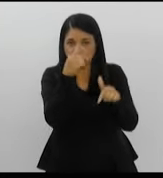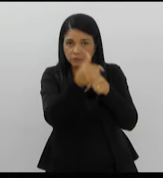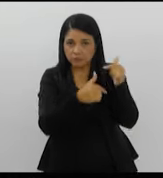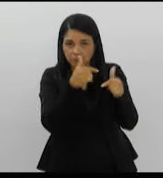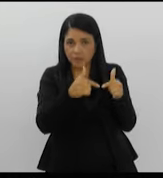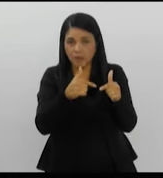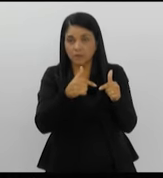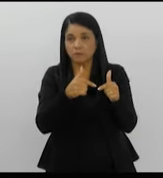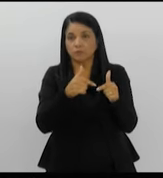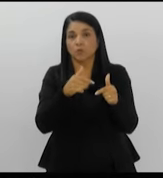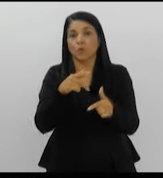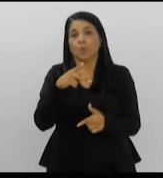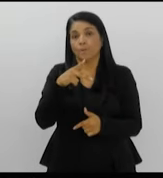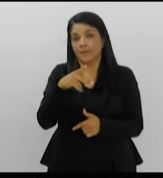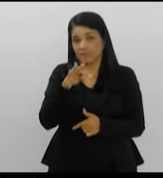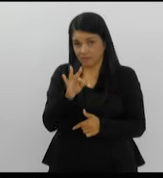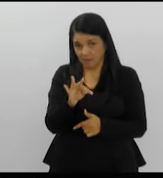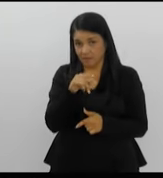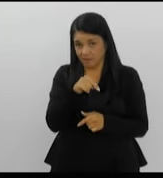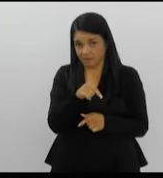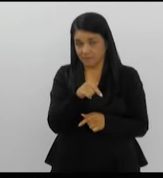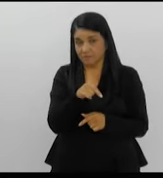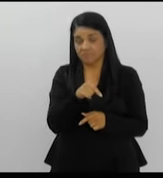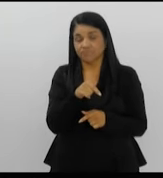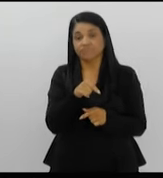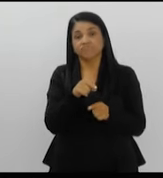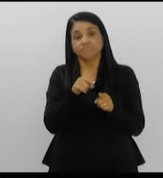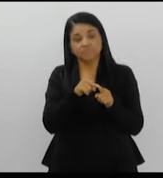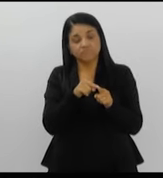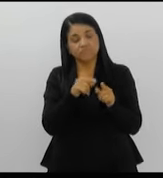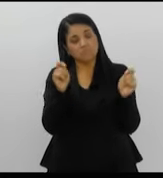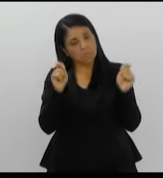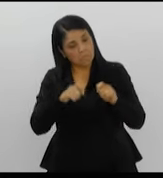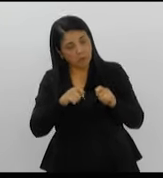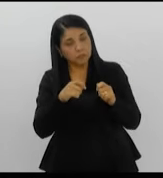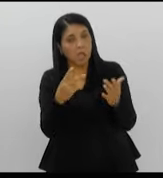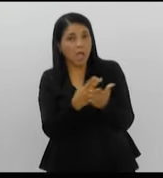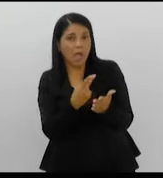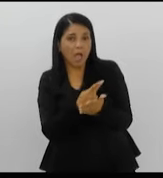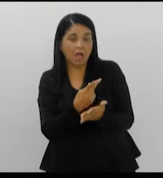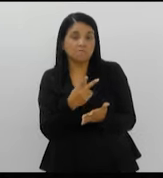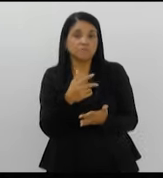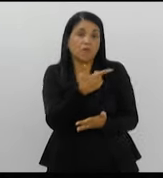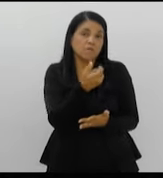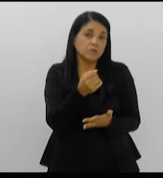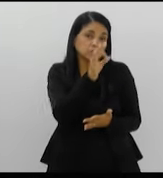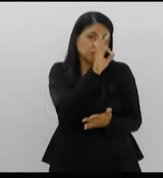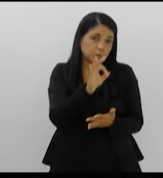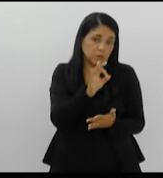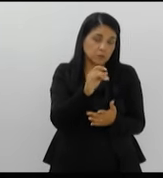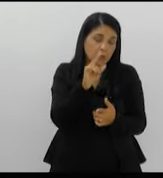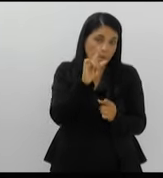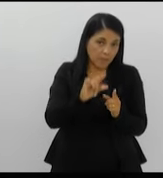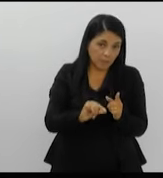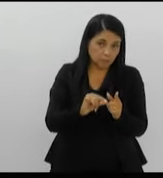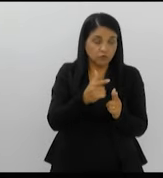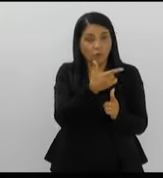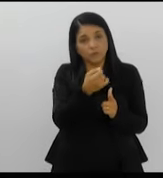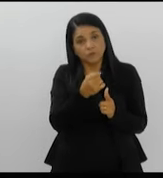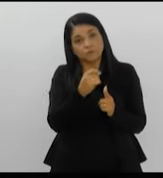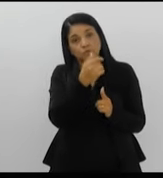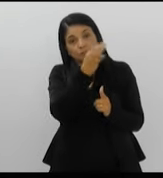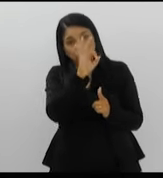PT é estimado, você pode errar 20 para mais ou 20 para menos, mas vai executar